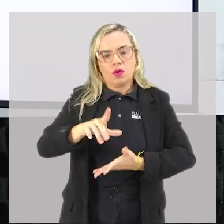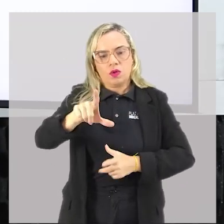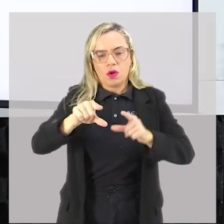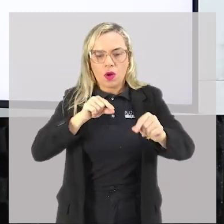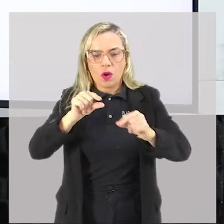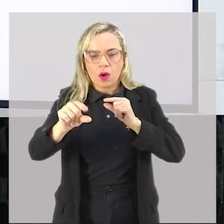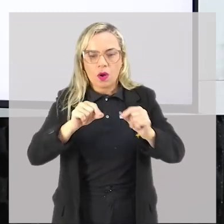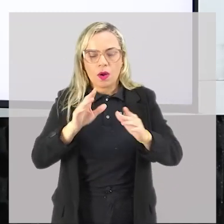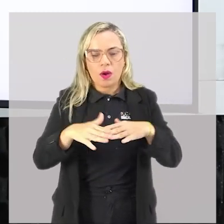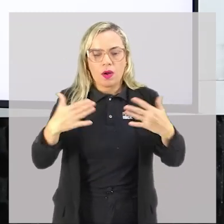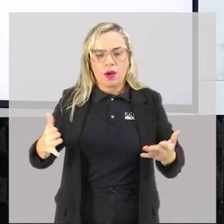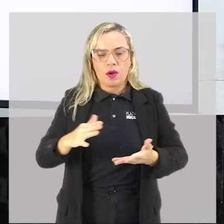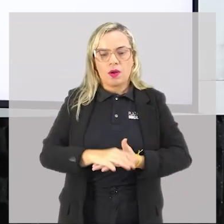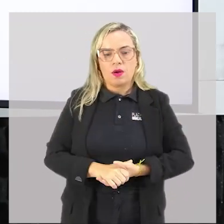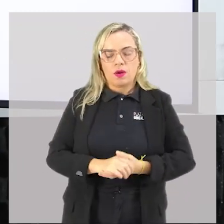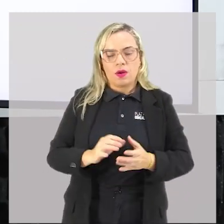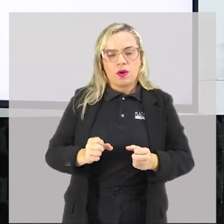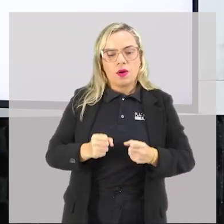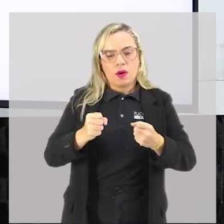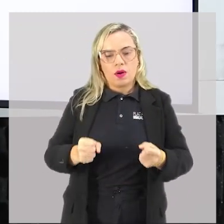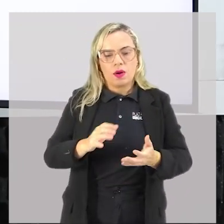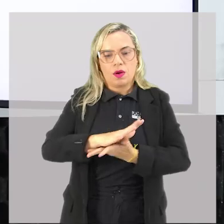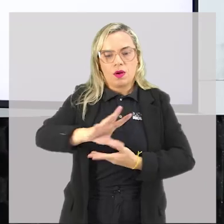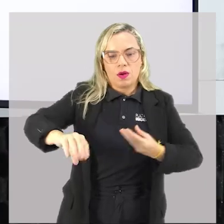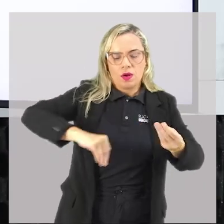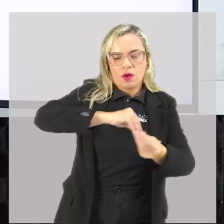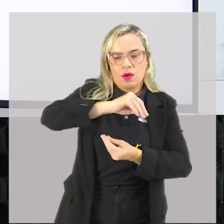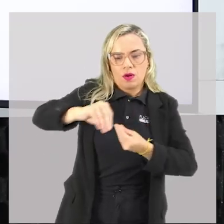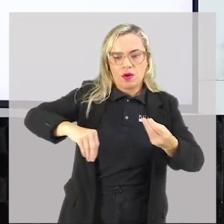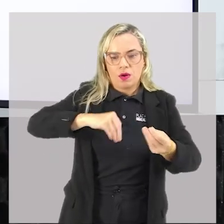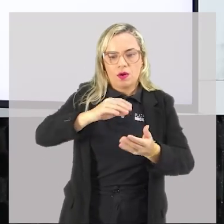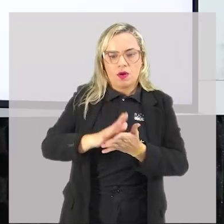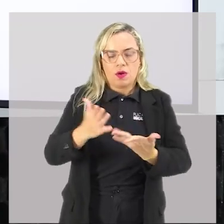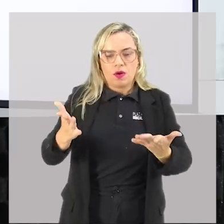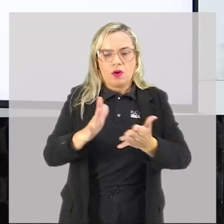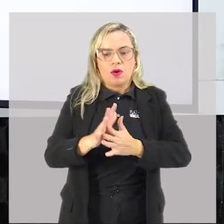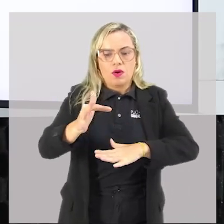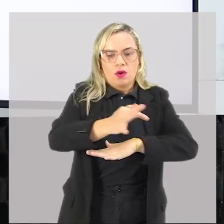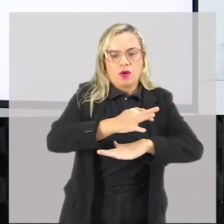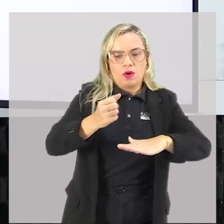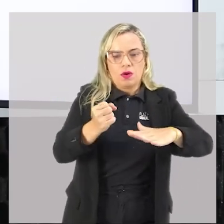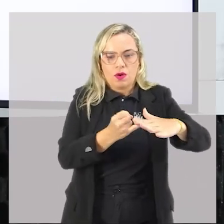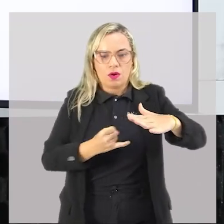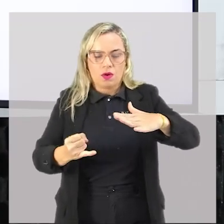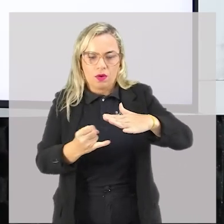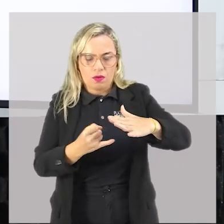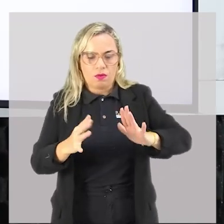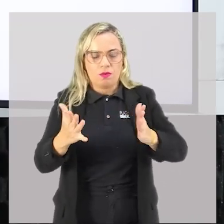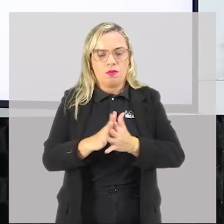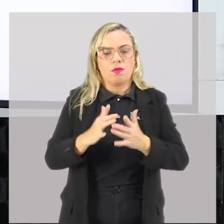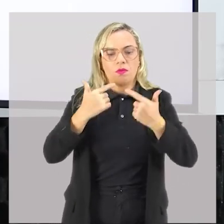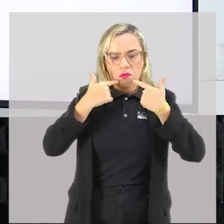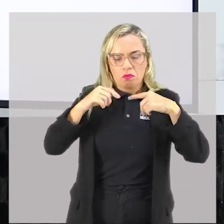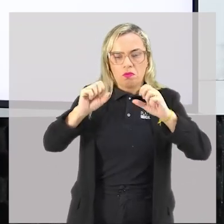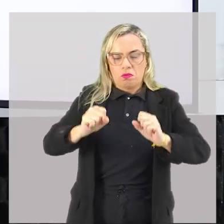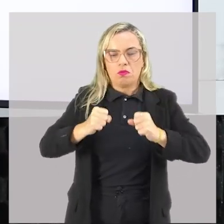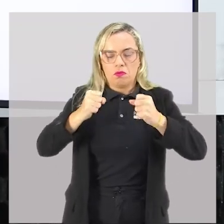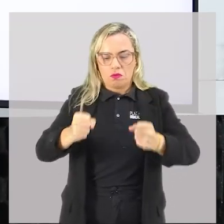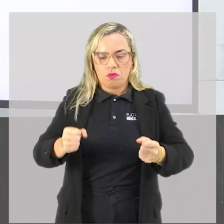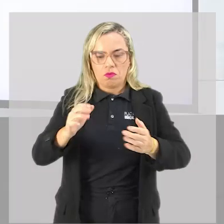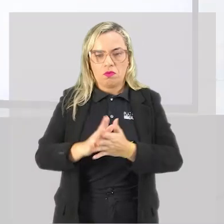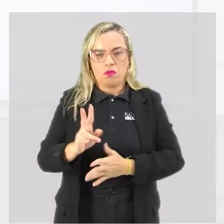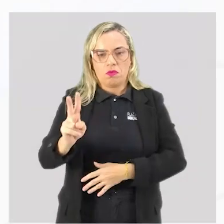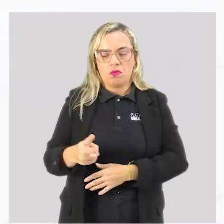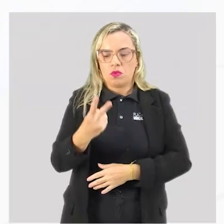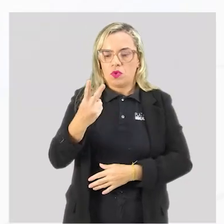pode encontrar a mix, uma mistura de linguagem, tanto formal quanto informal. Pode encontrar essas duas